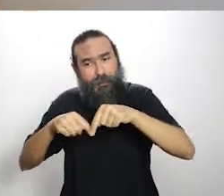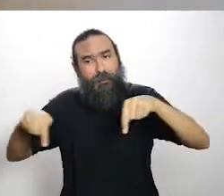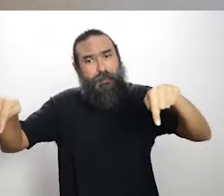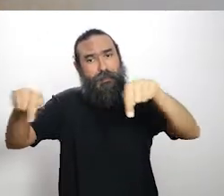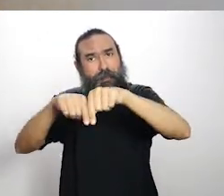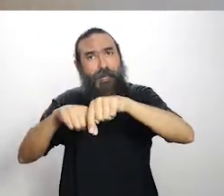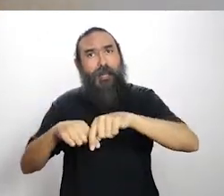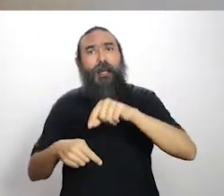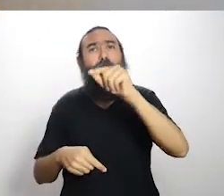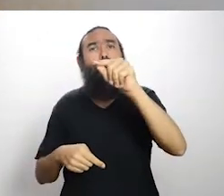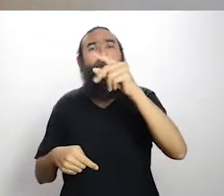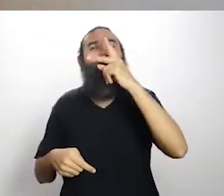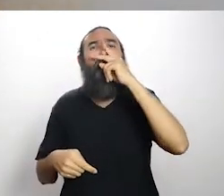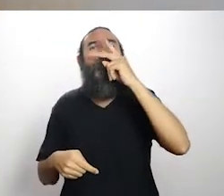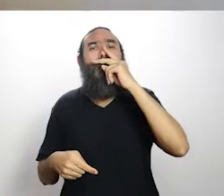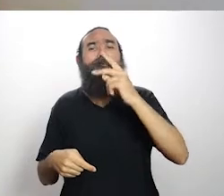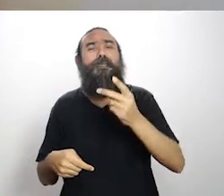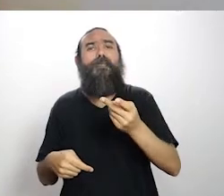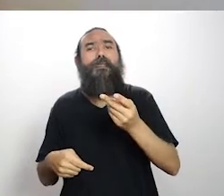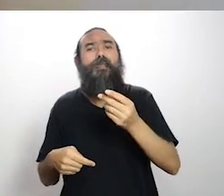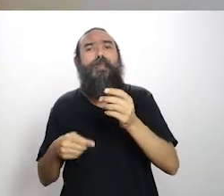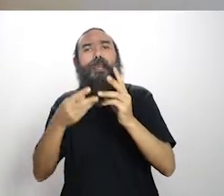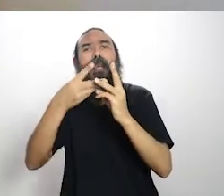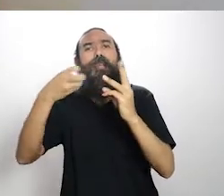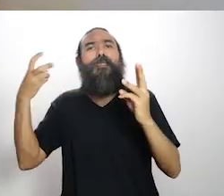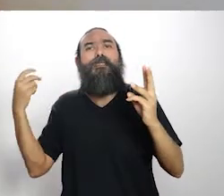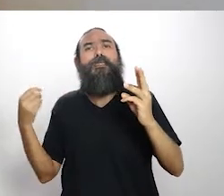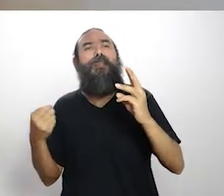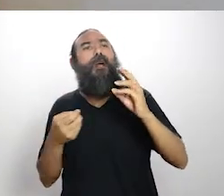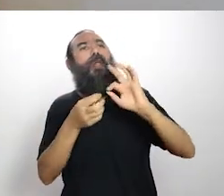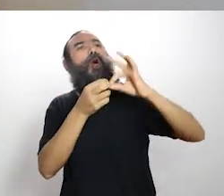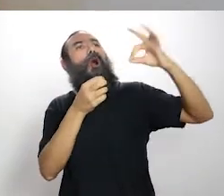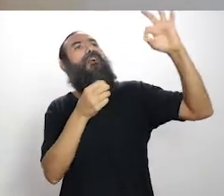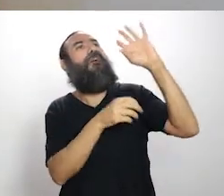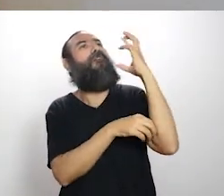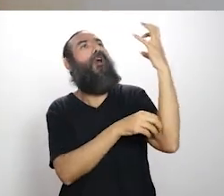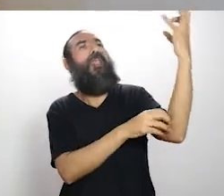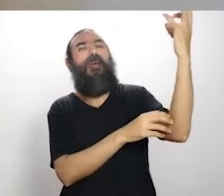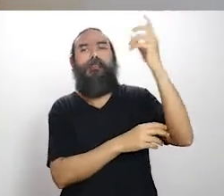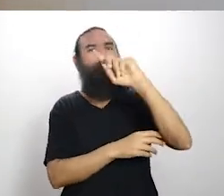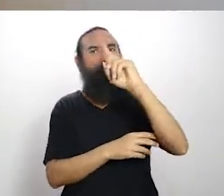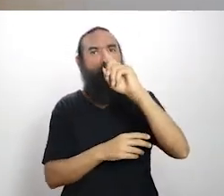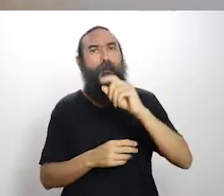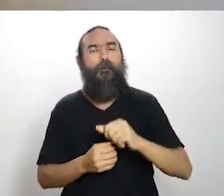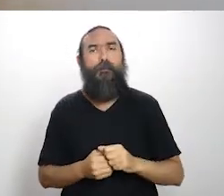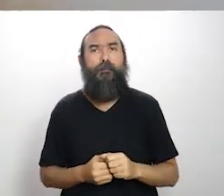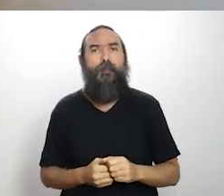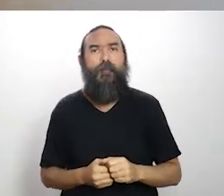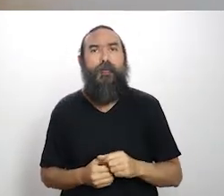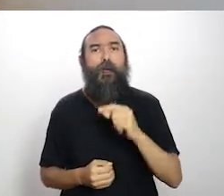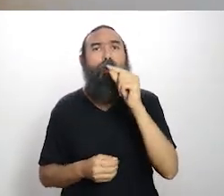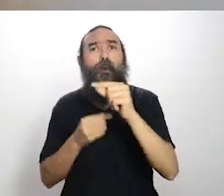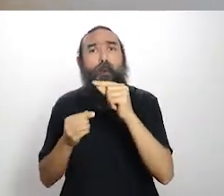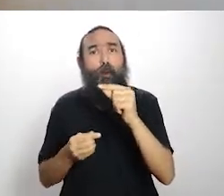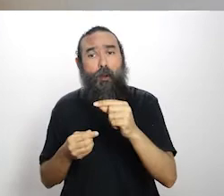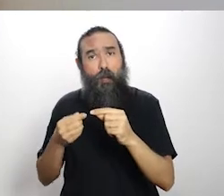nesse imaginário tão distanciado. Então, nós podemos dizer assim, que nessa formação de